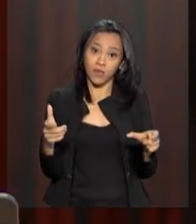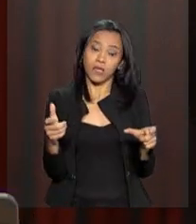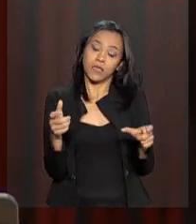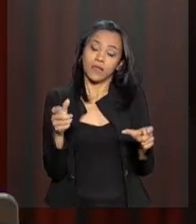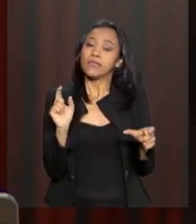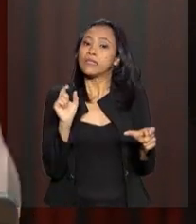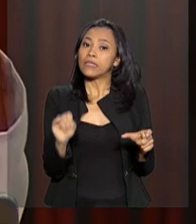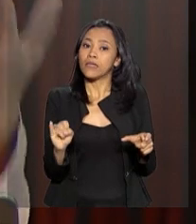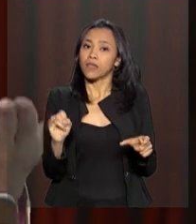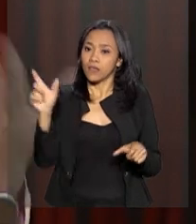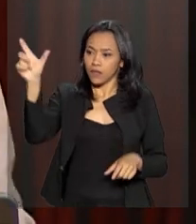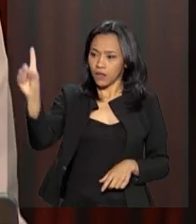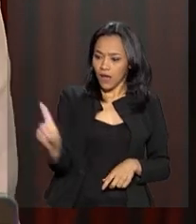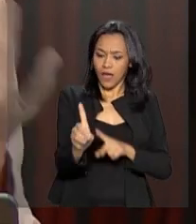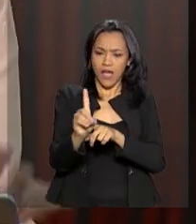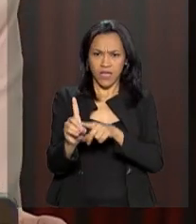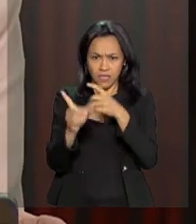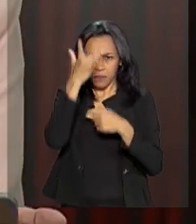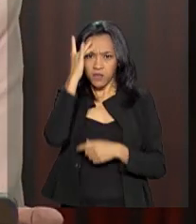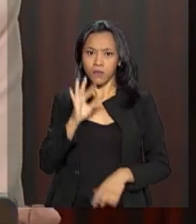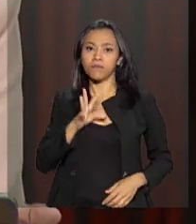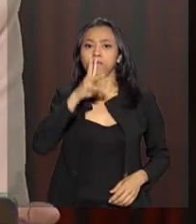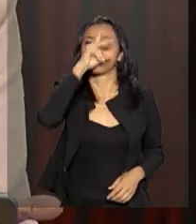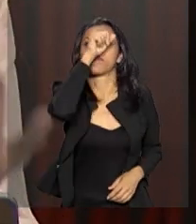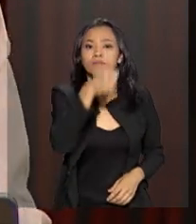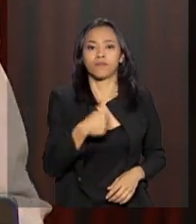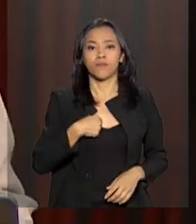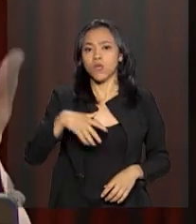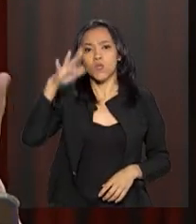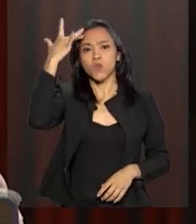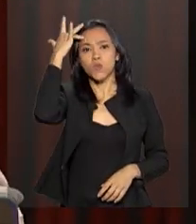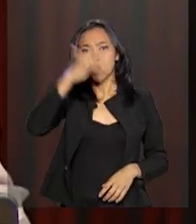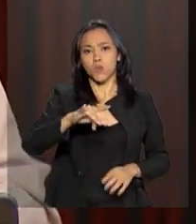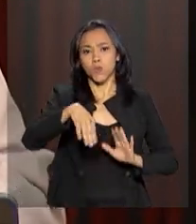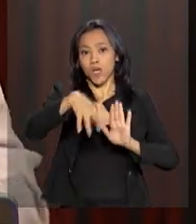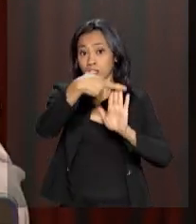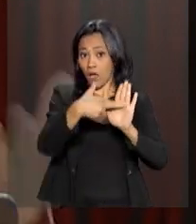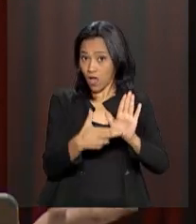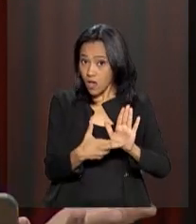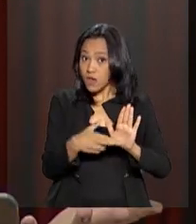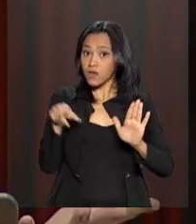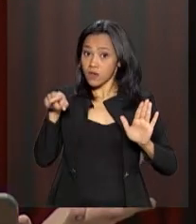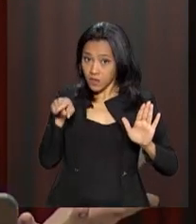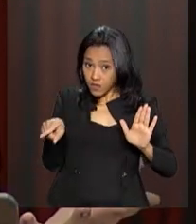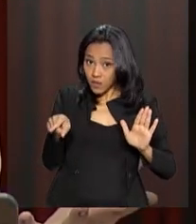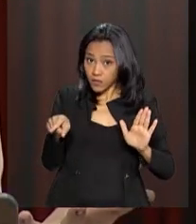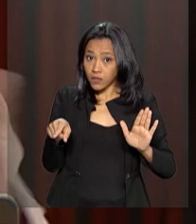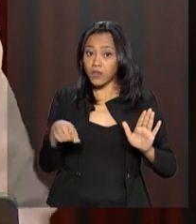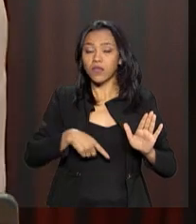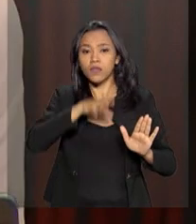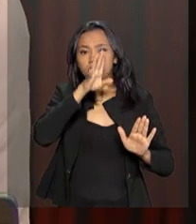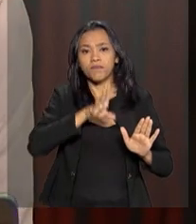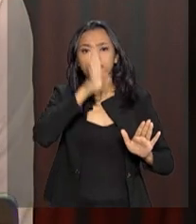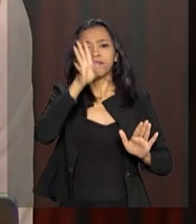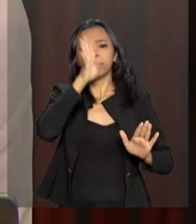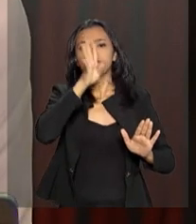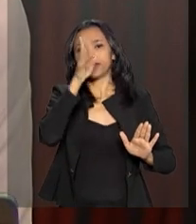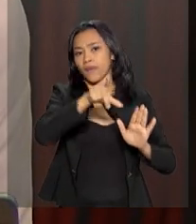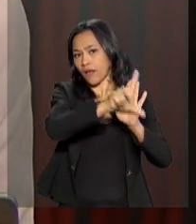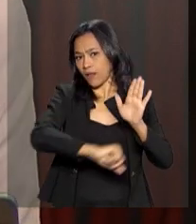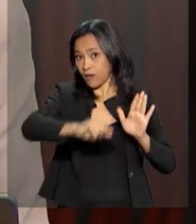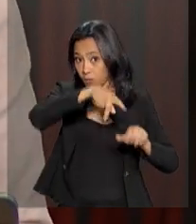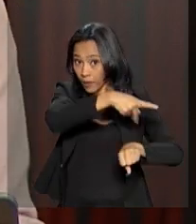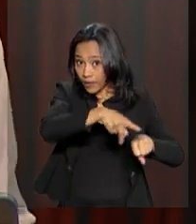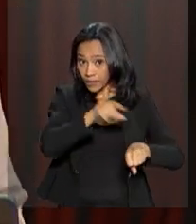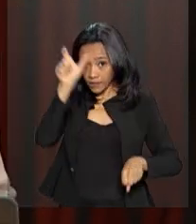venha descumprirá a regra do jogo que eventualmente venha violar as leis do país